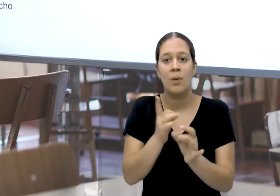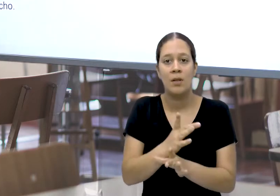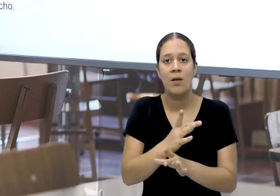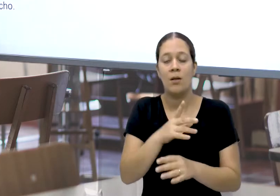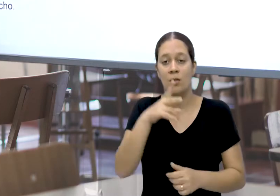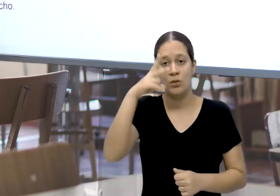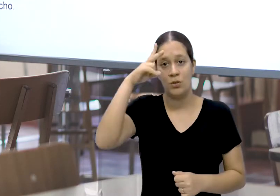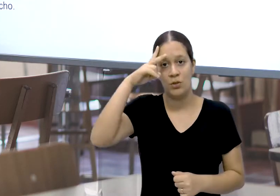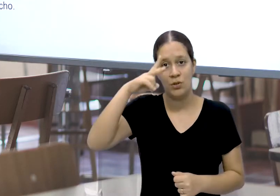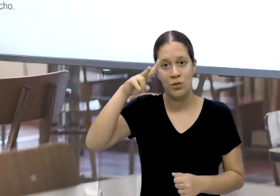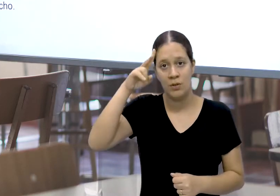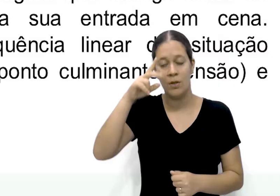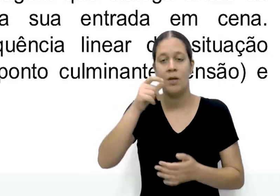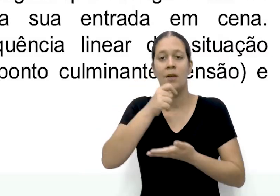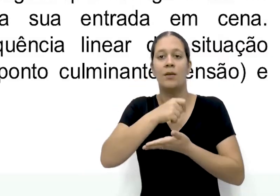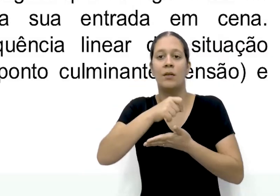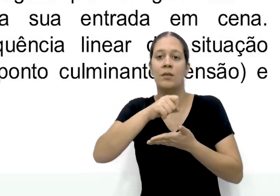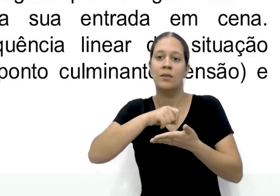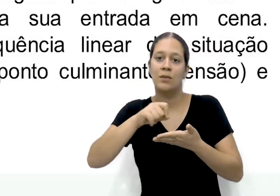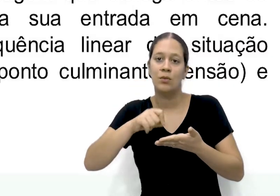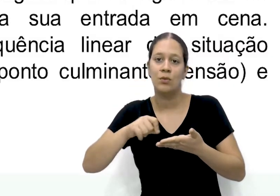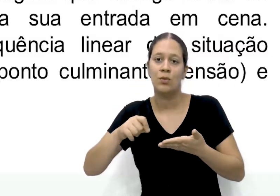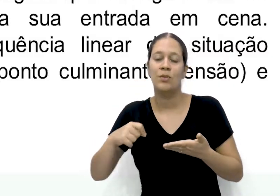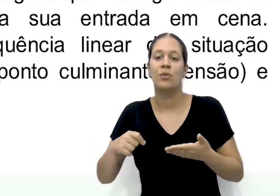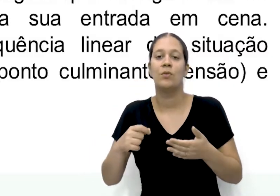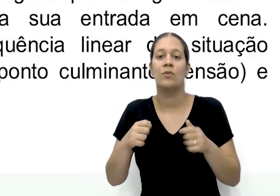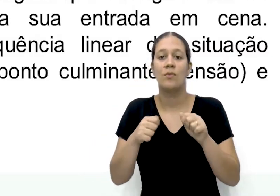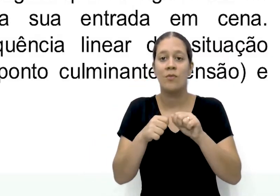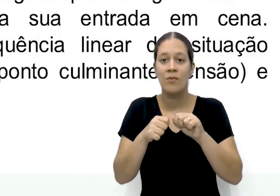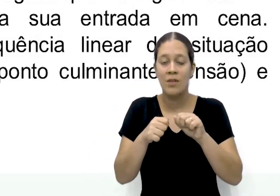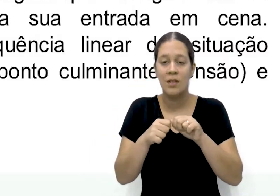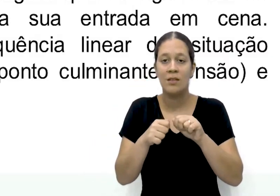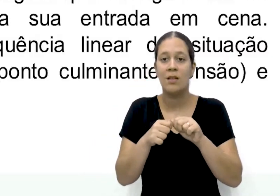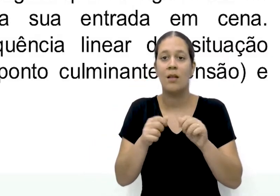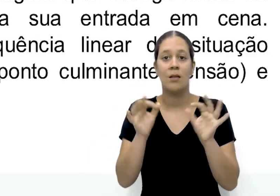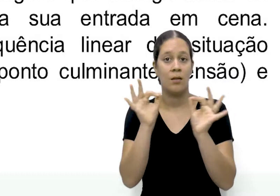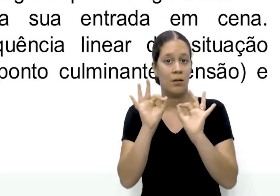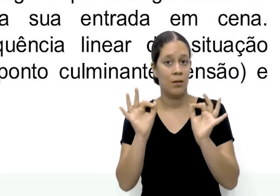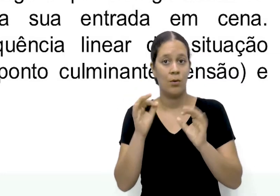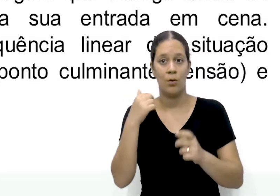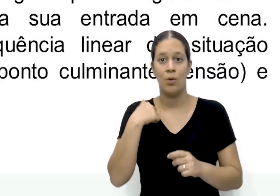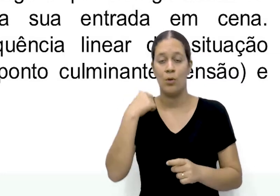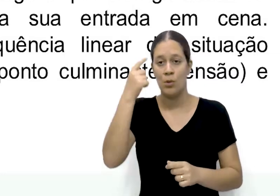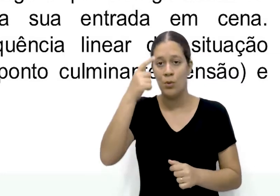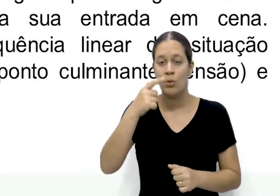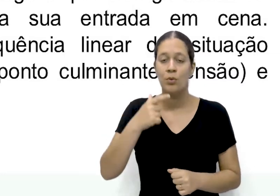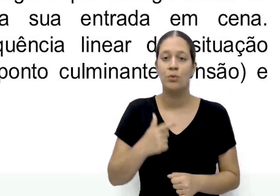Os textos dramáticos são subdivididos em atos e cenas. Ato e cena.